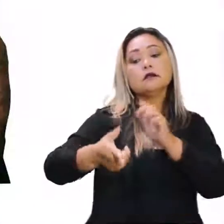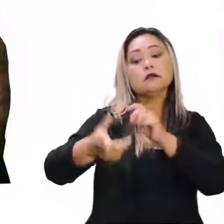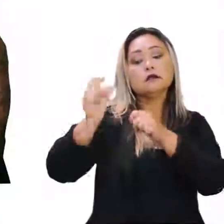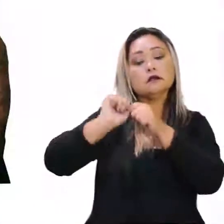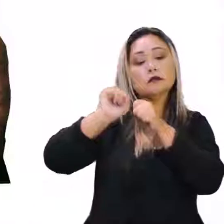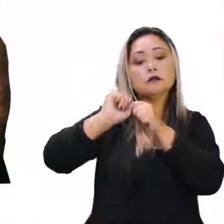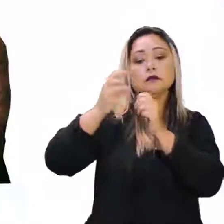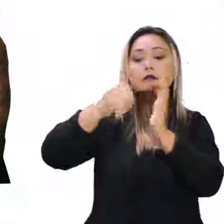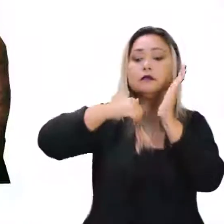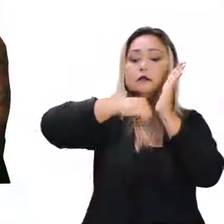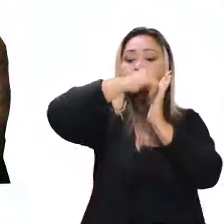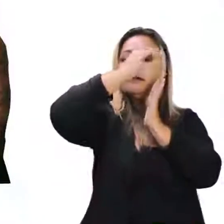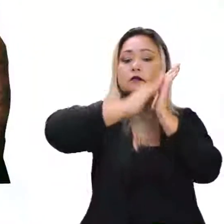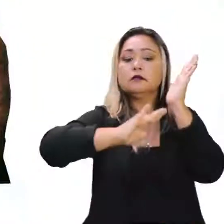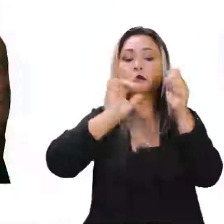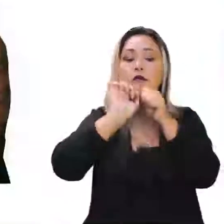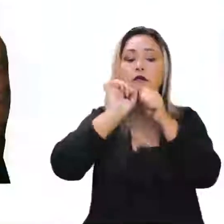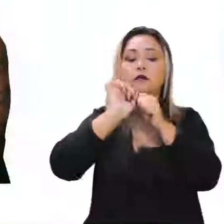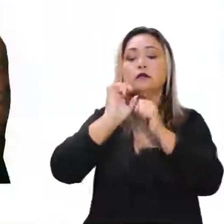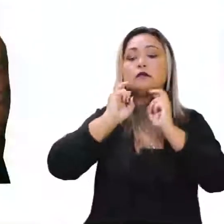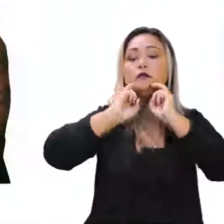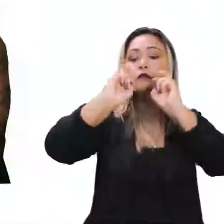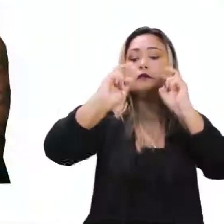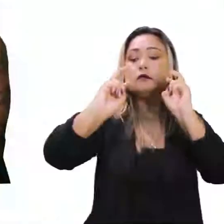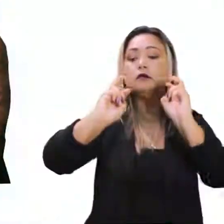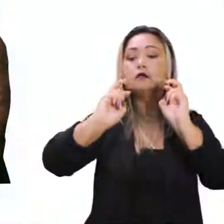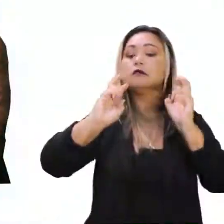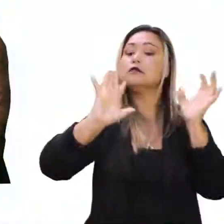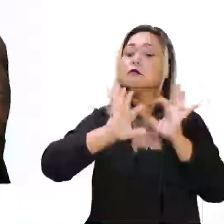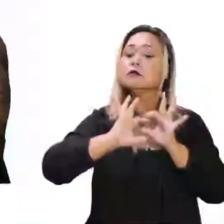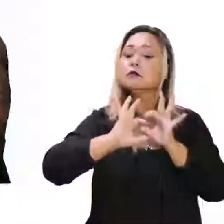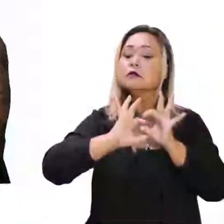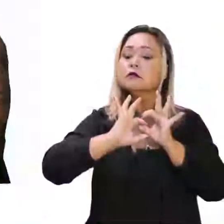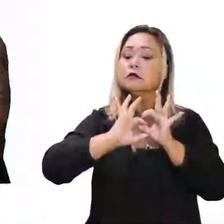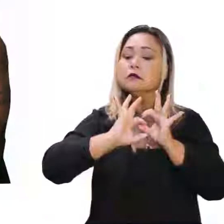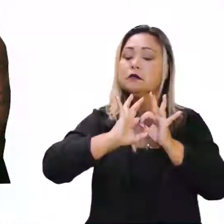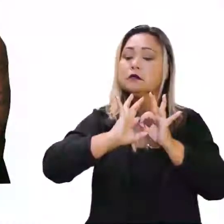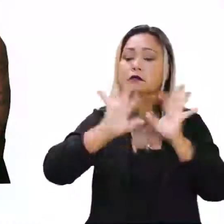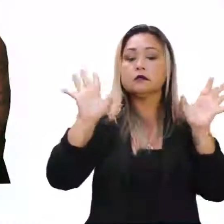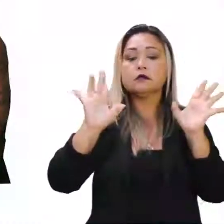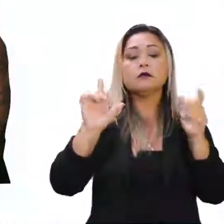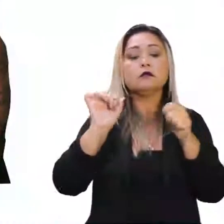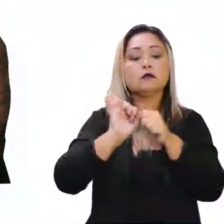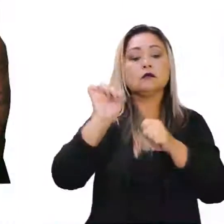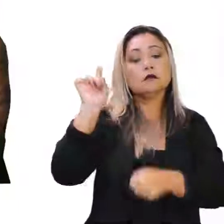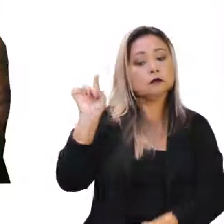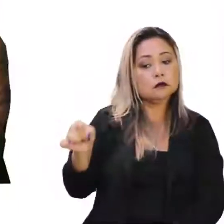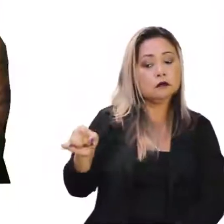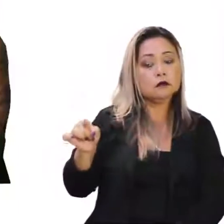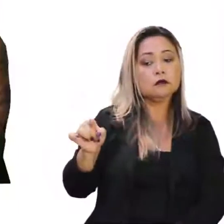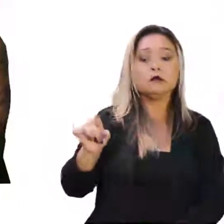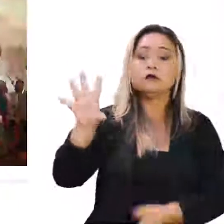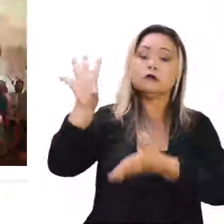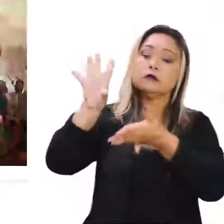obra no qual os artistas seguiu aí os padrões da arte